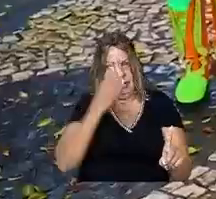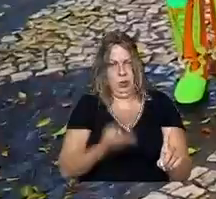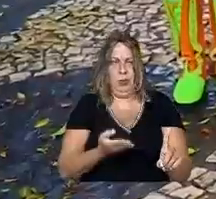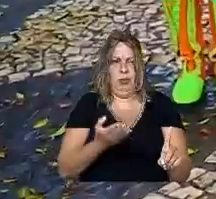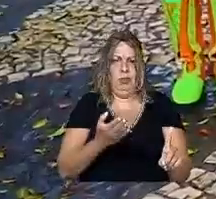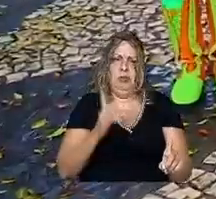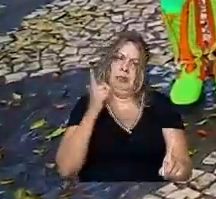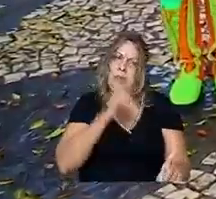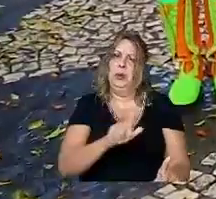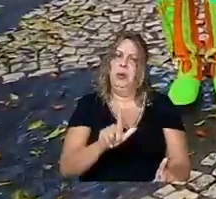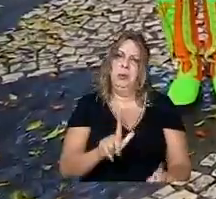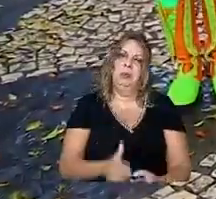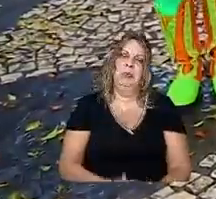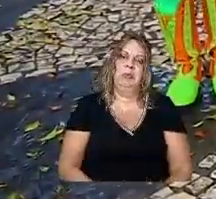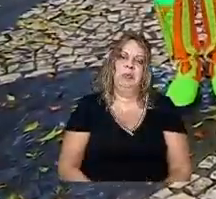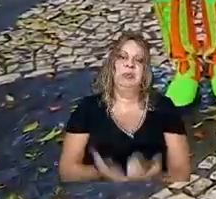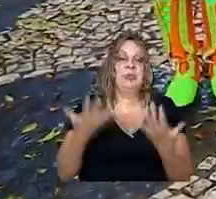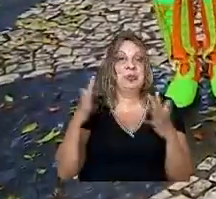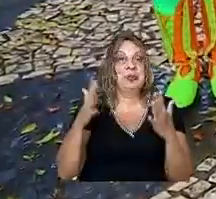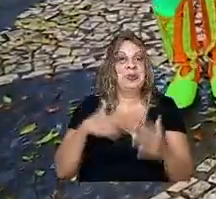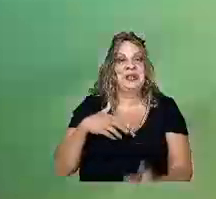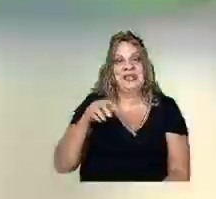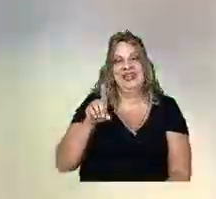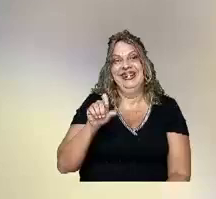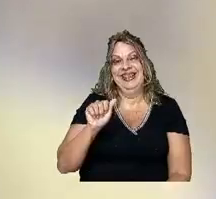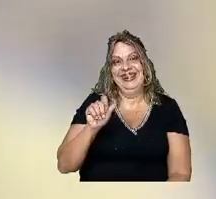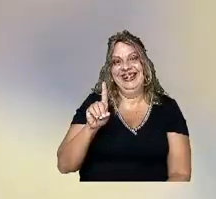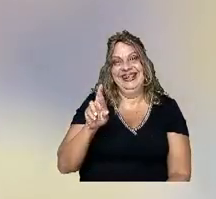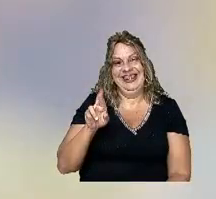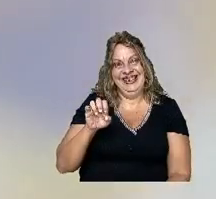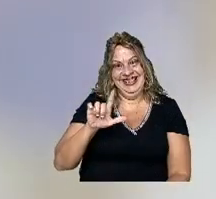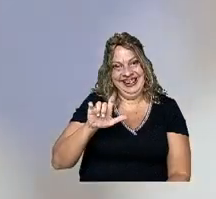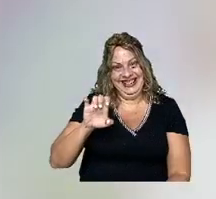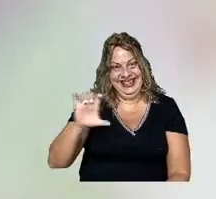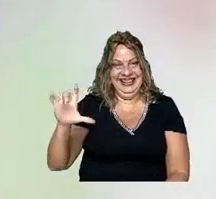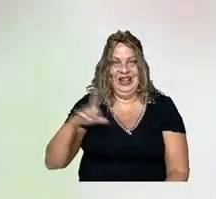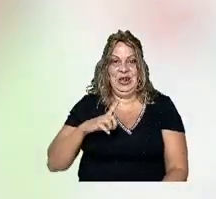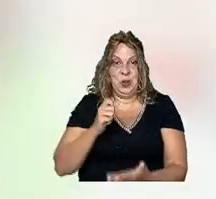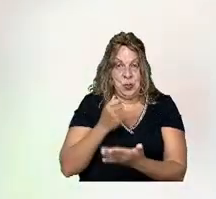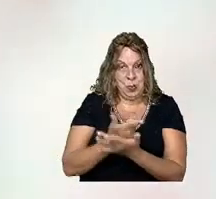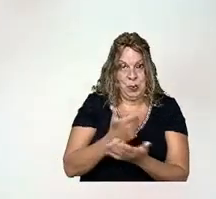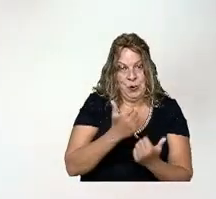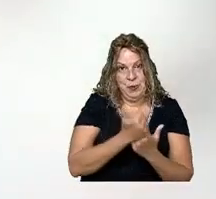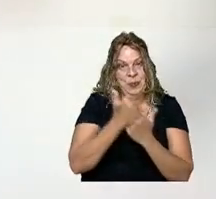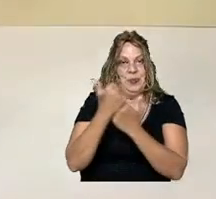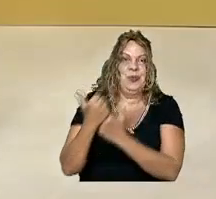ganhou. Parabéns, Adriele! Você adquiriu o Caju Cap e contribuiu com as ações do GAC.